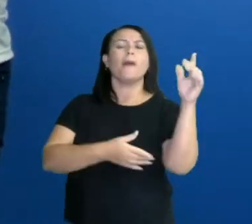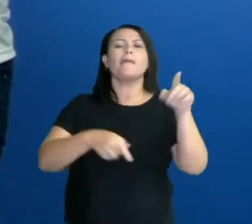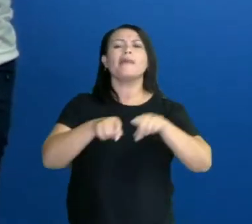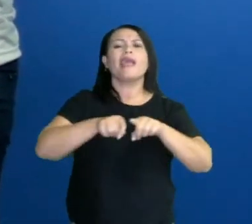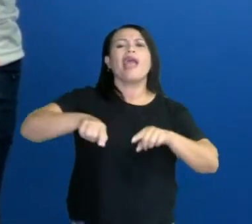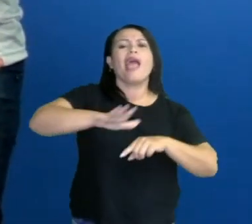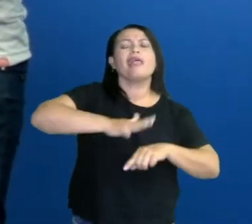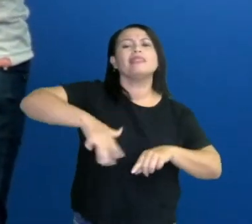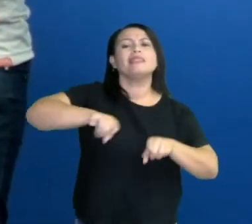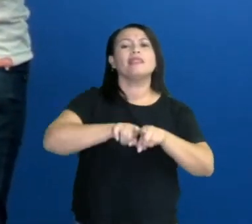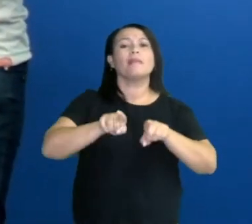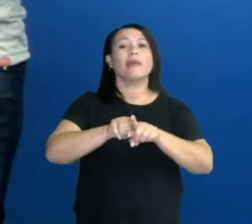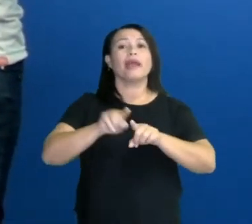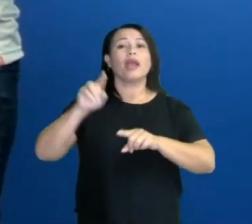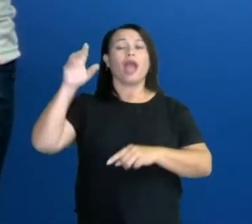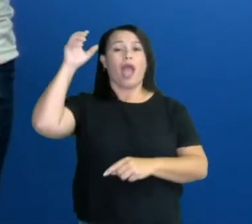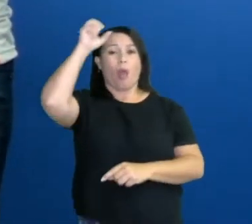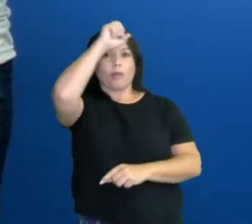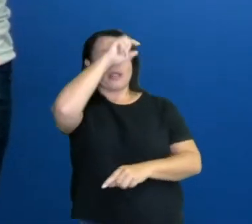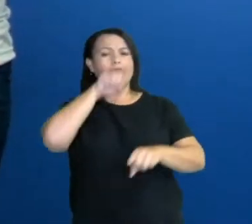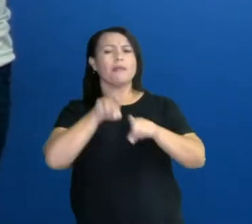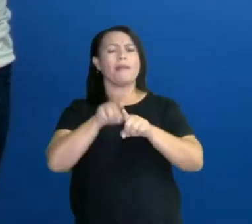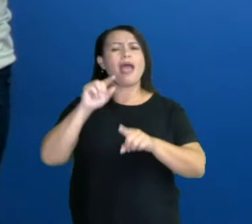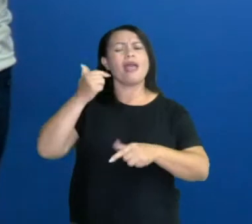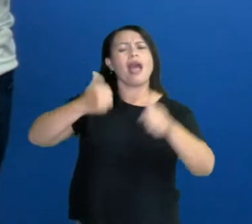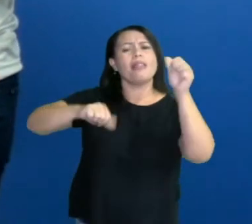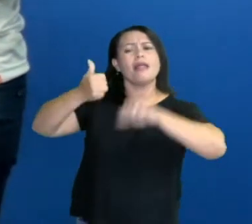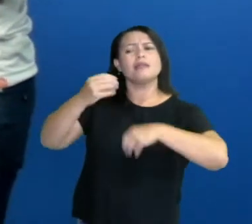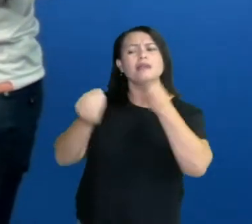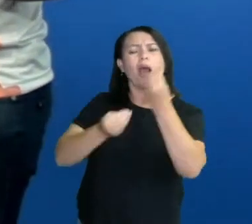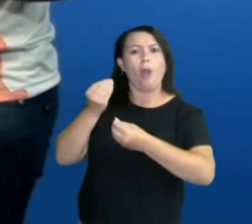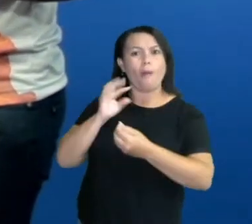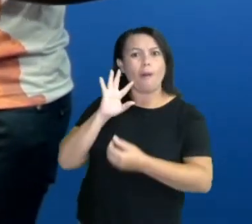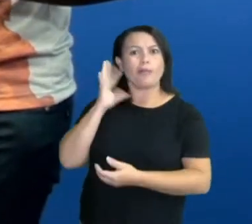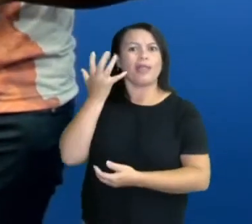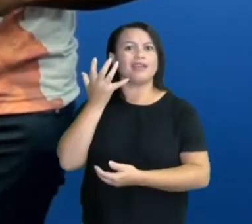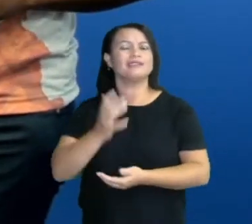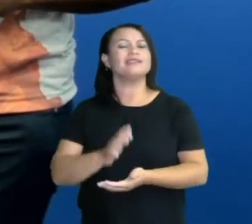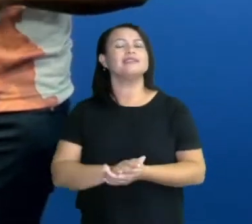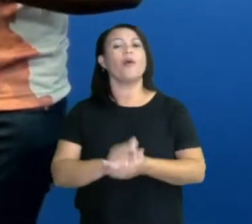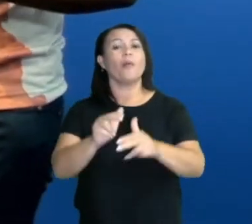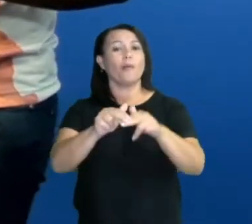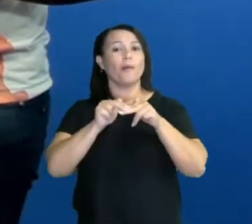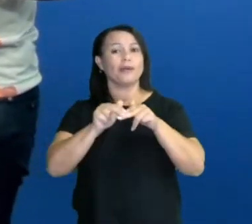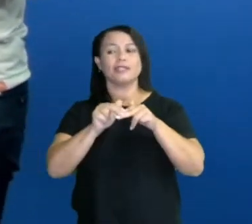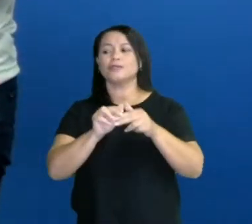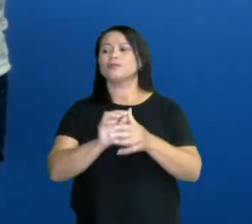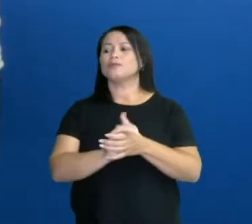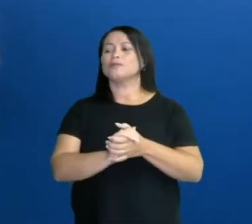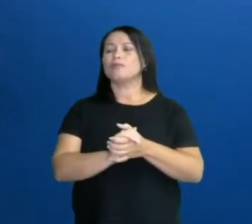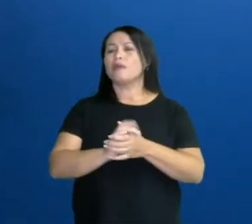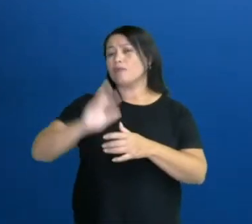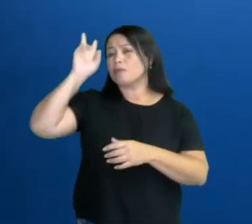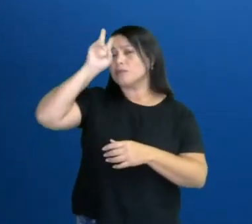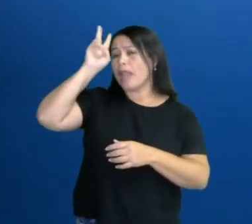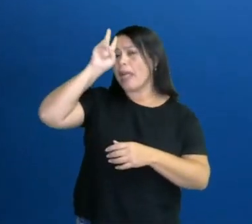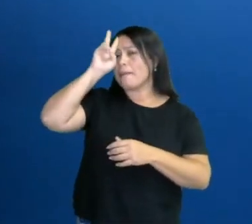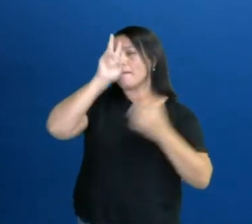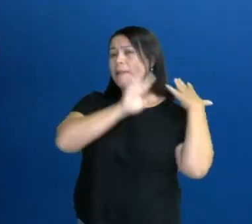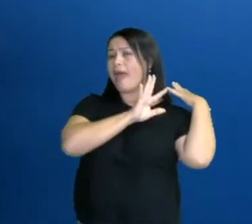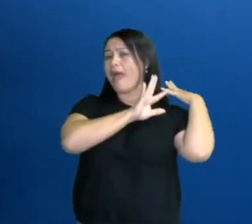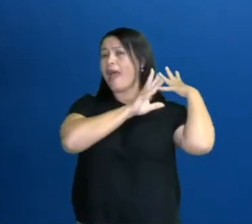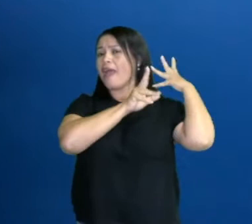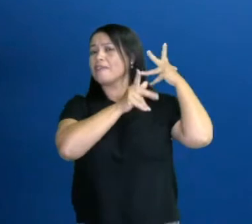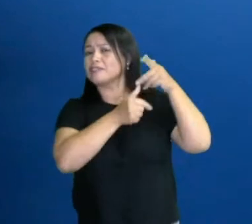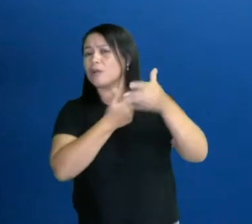é compreender e analisar através de ilustrações como tudo isso acontece. Portanto, gente, vamos relembrar um pouco